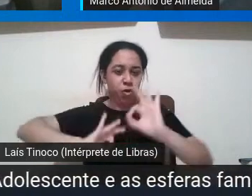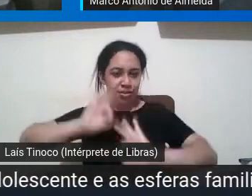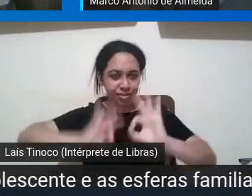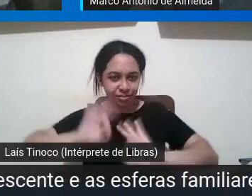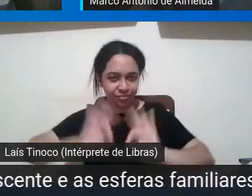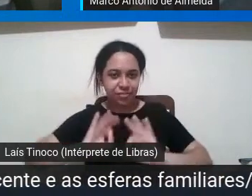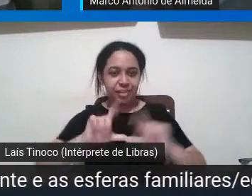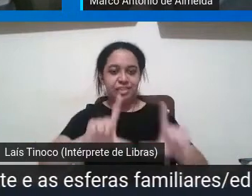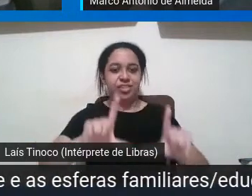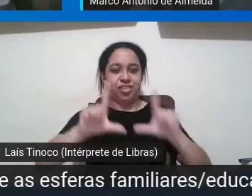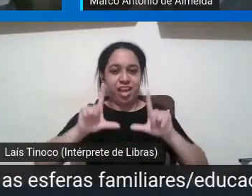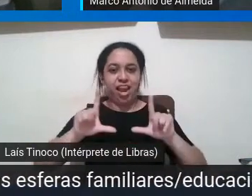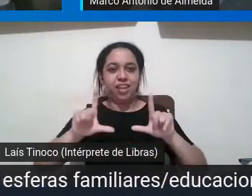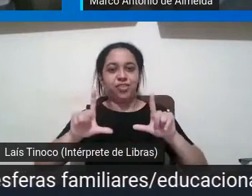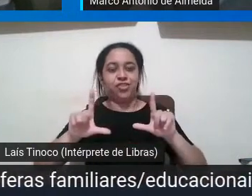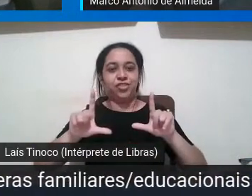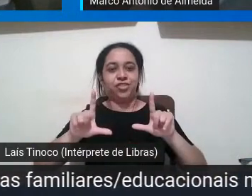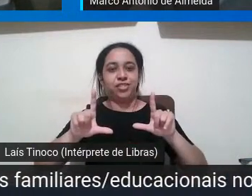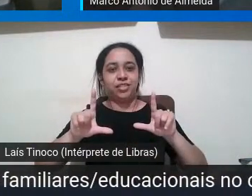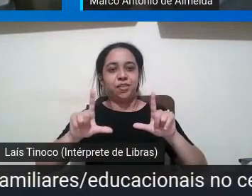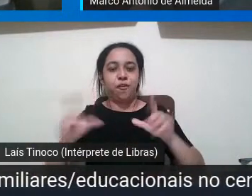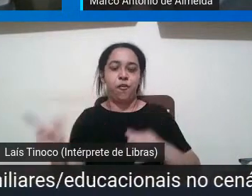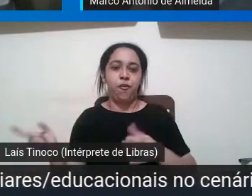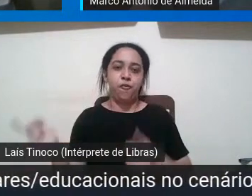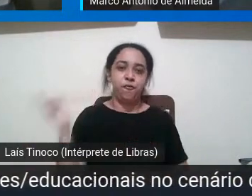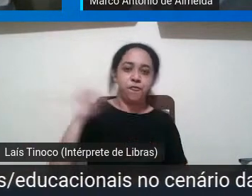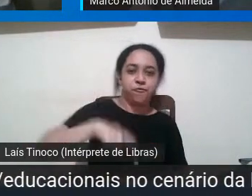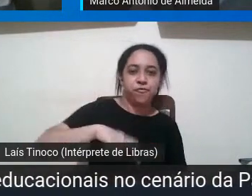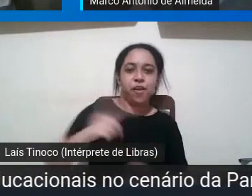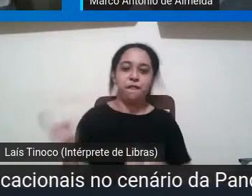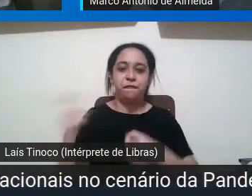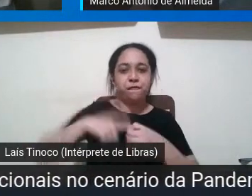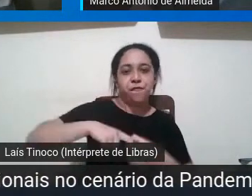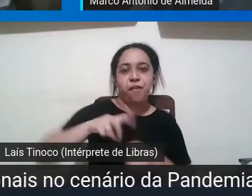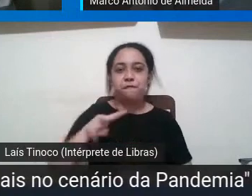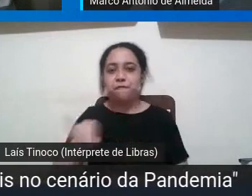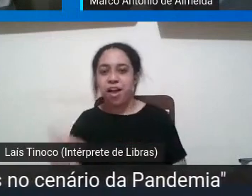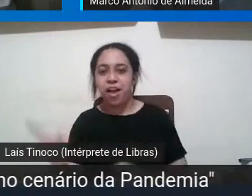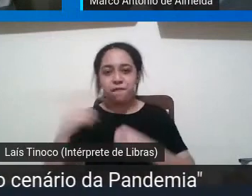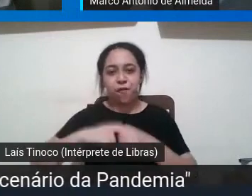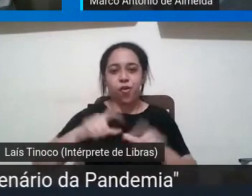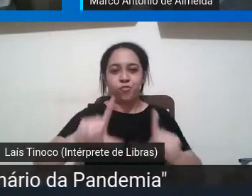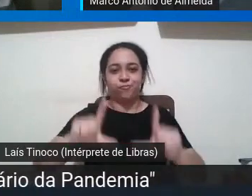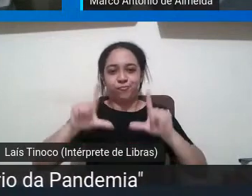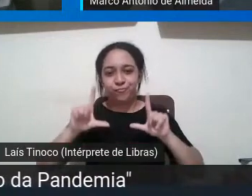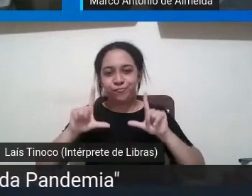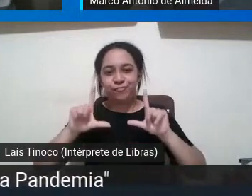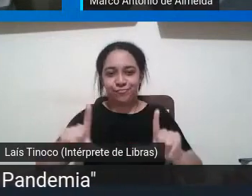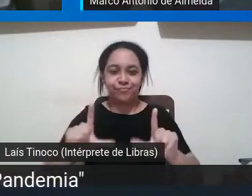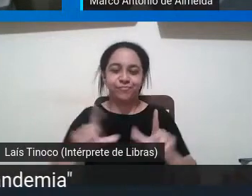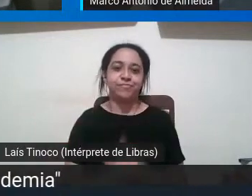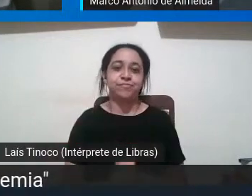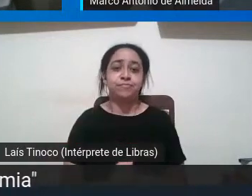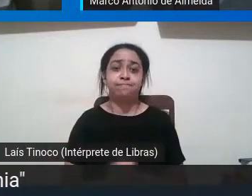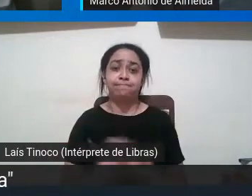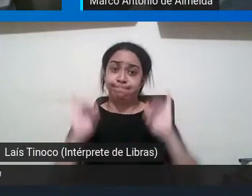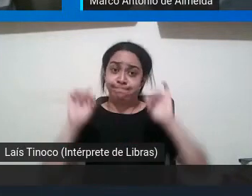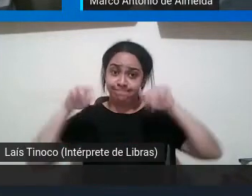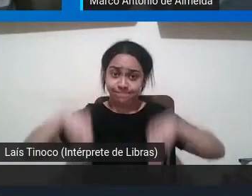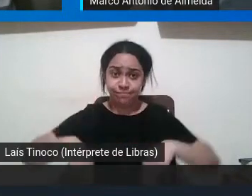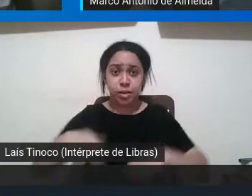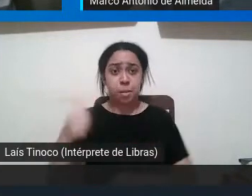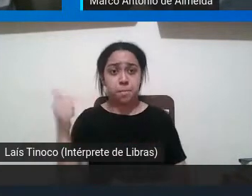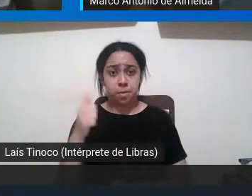tela colocando tela fazendo toda essa movimentação muito obrigada E chegamos ao final do primeiro